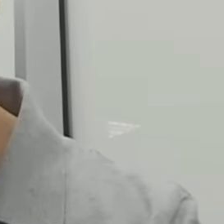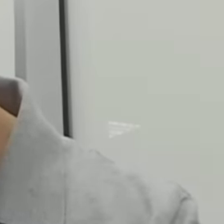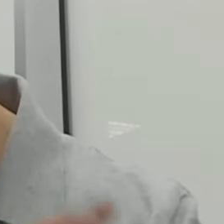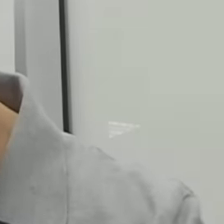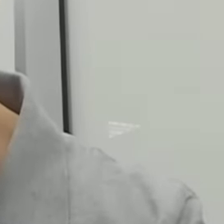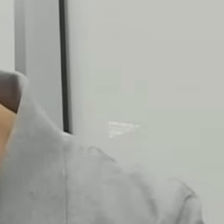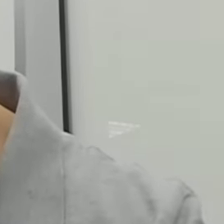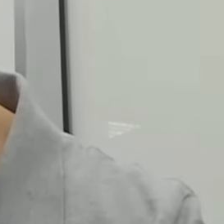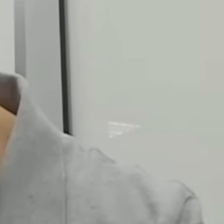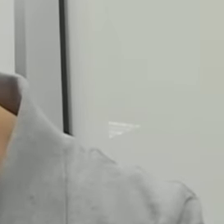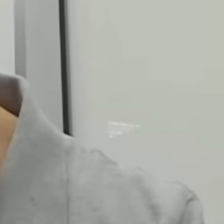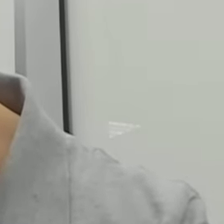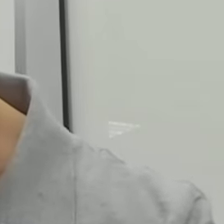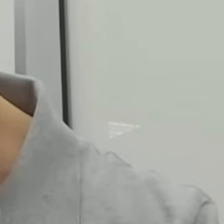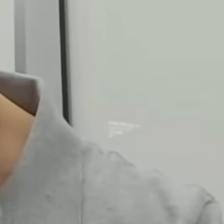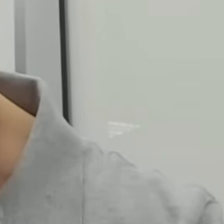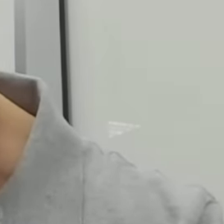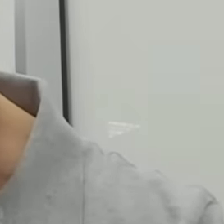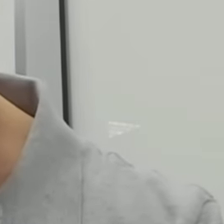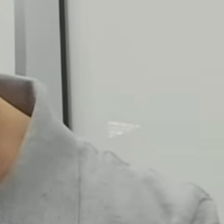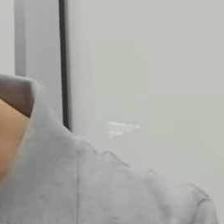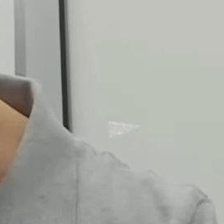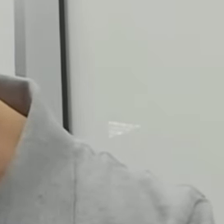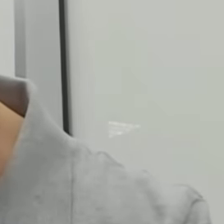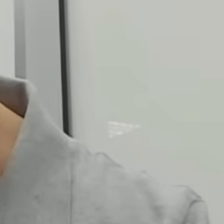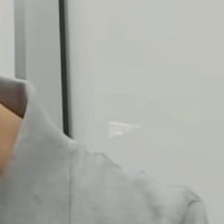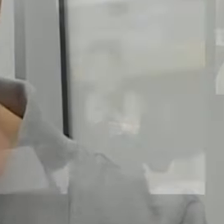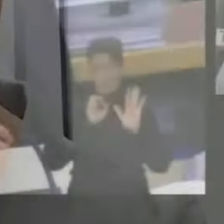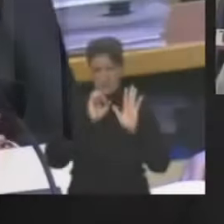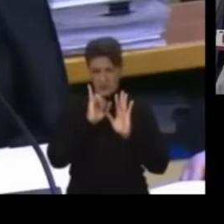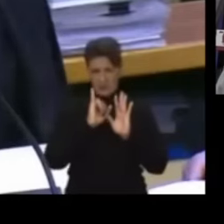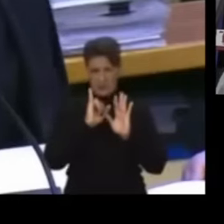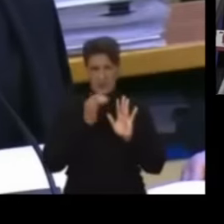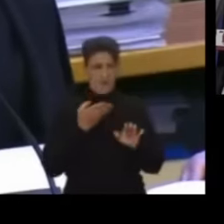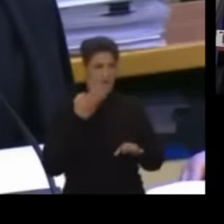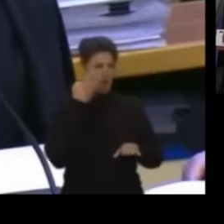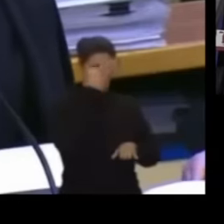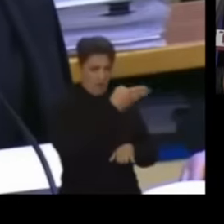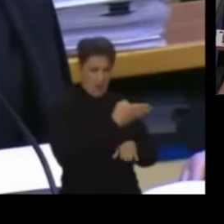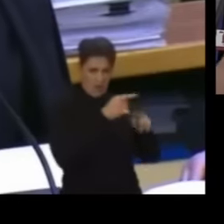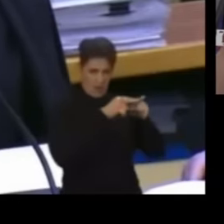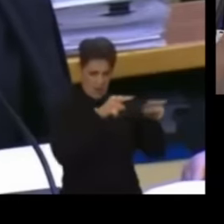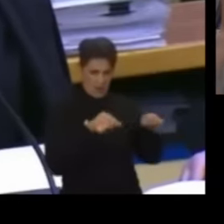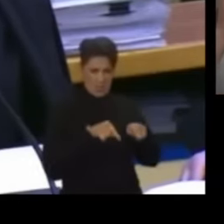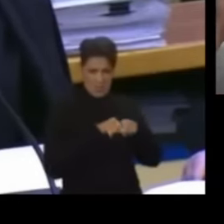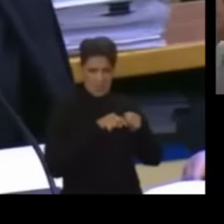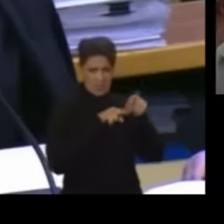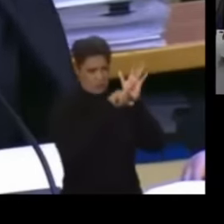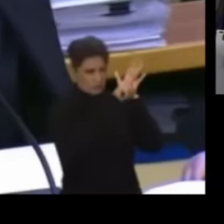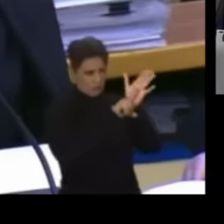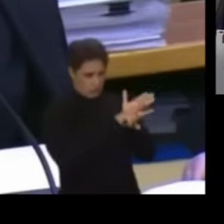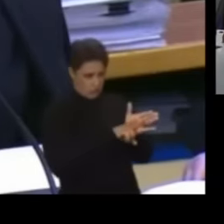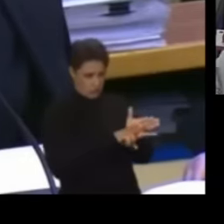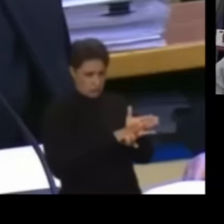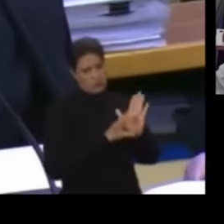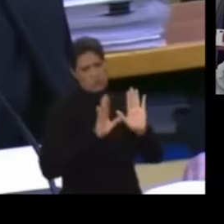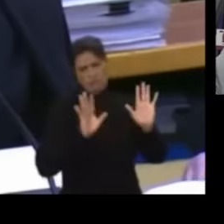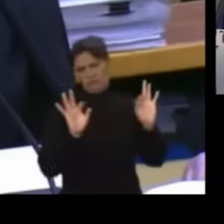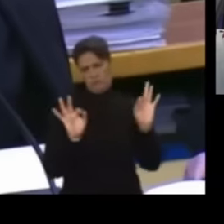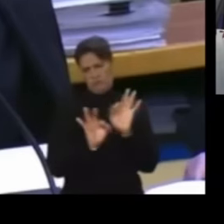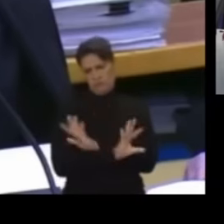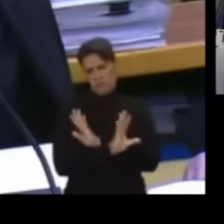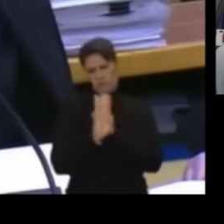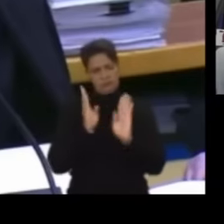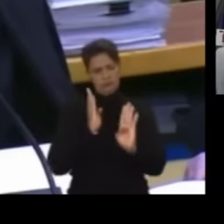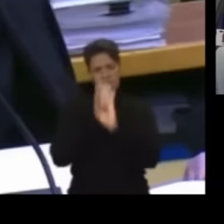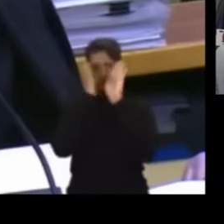Moraes em que eles criaram essa historinha para boi dormir. Confere aqui comigo. Como Vossa Excelência disse, nenhuma das